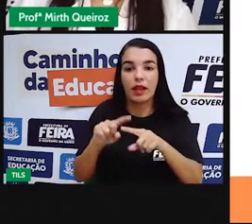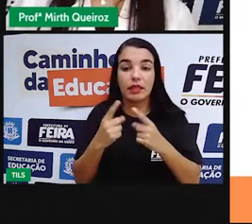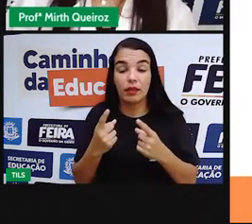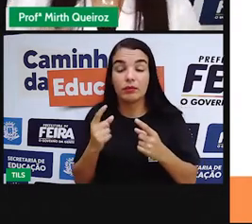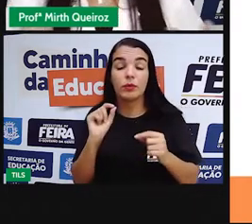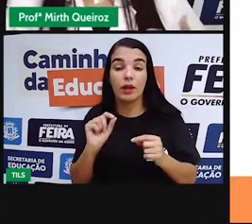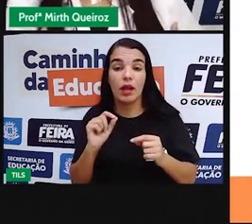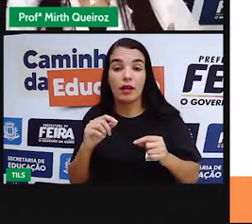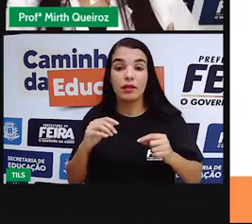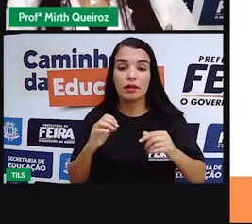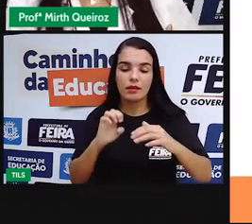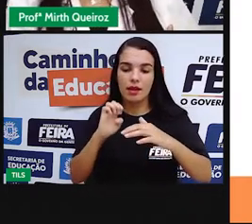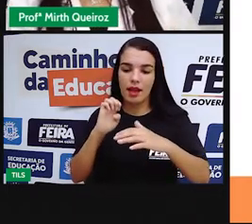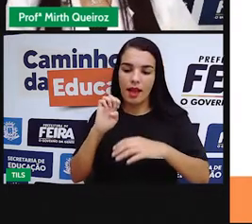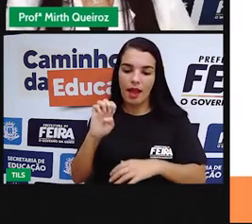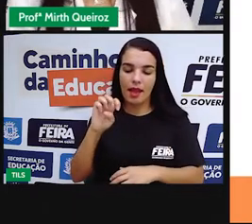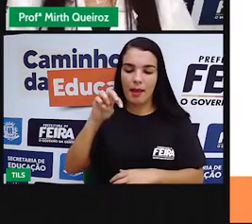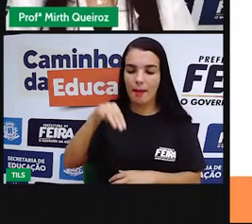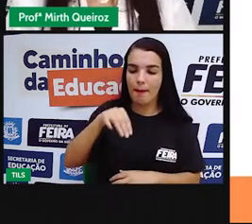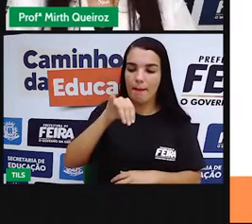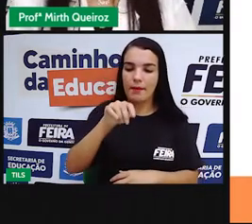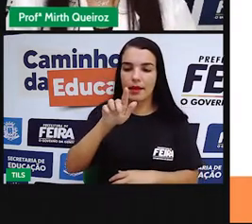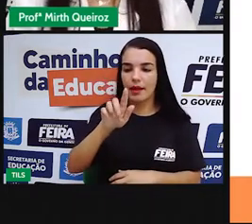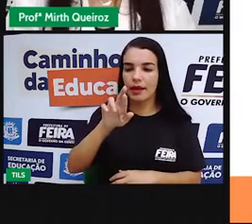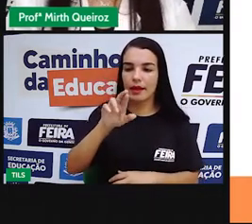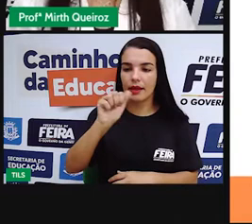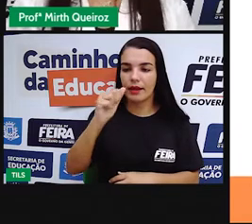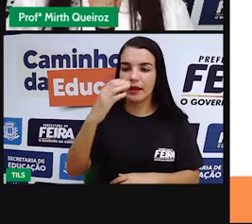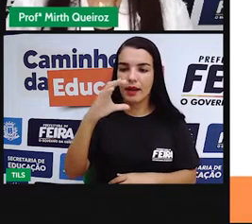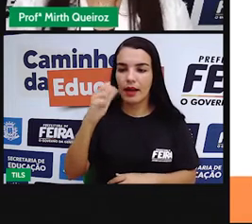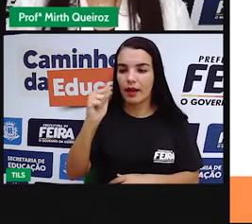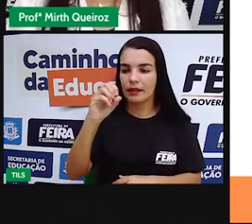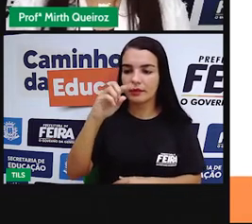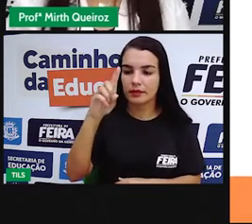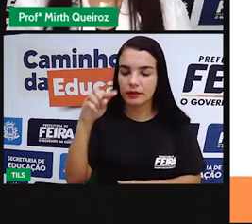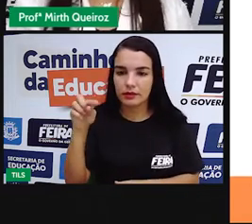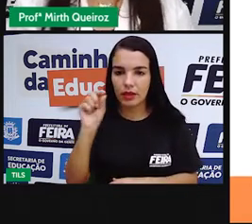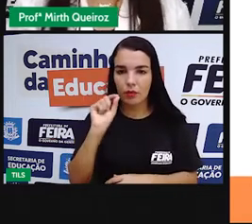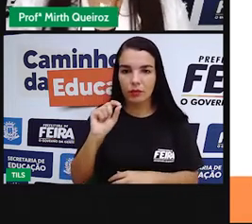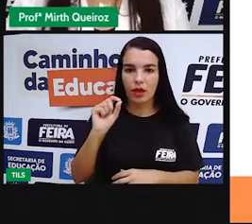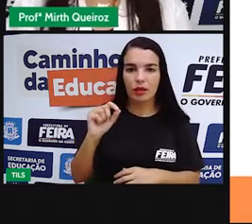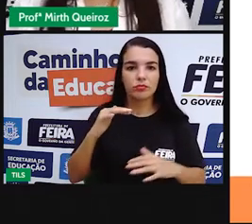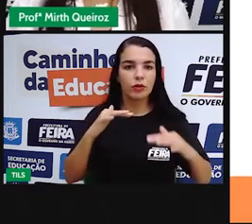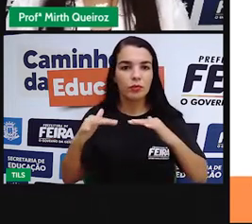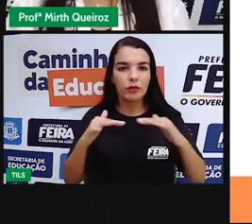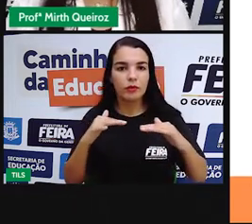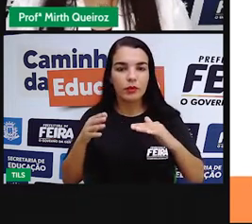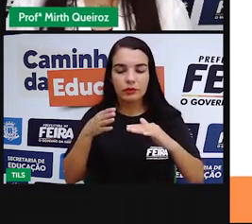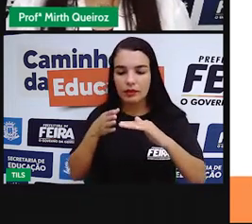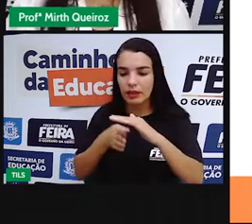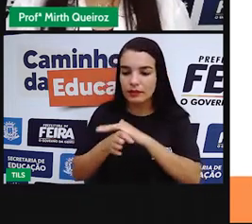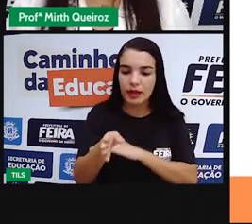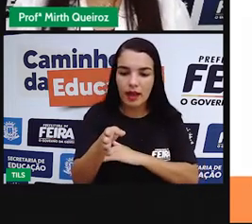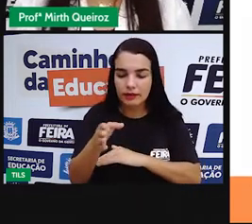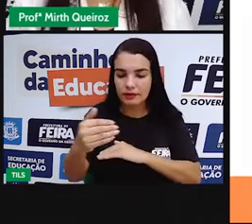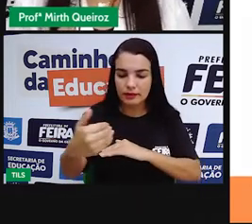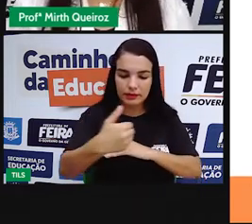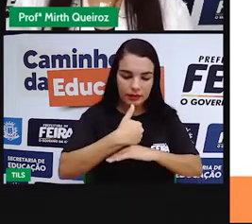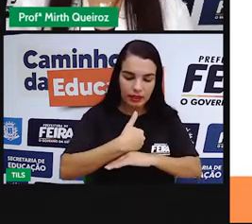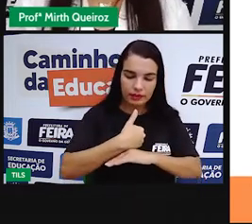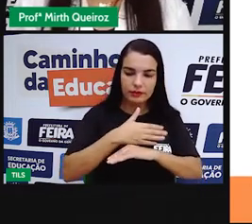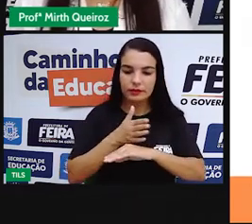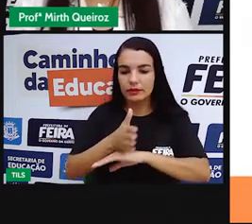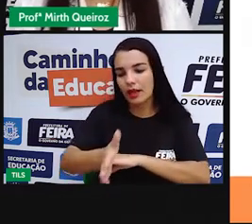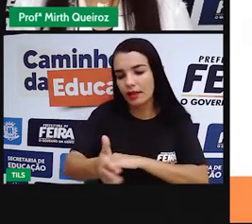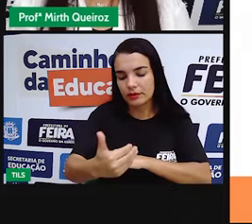de emigração. E imigração. Então, migrações é esse movimento de entrada e saída de pessoas em um país.